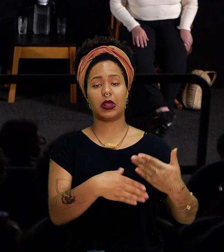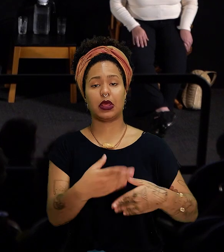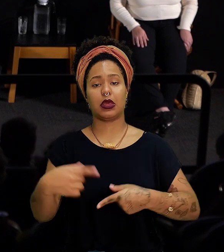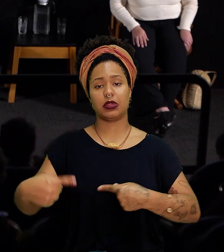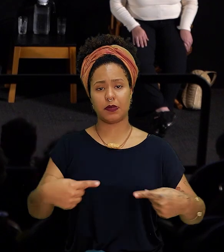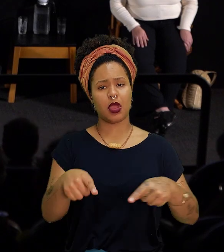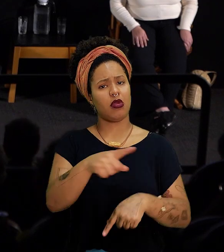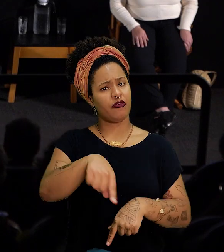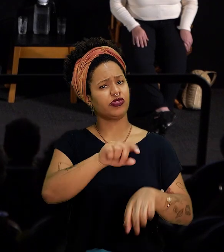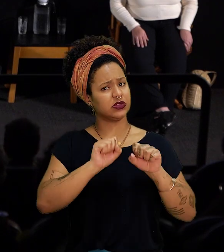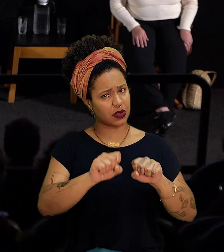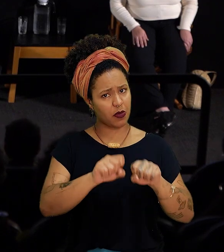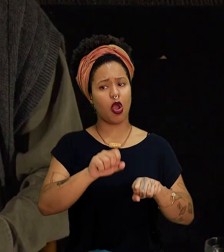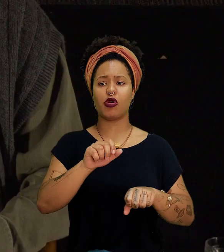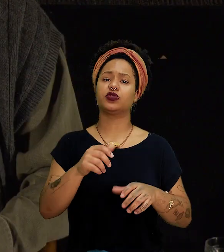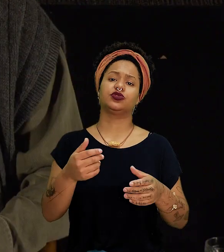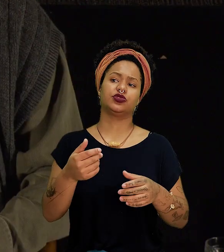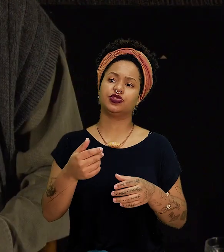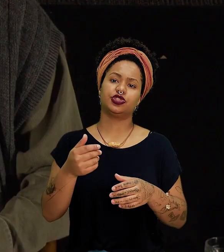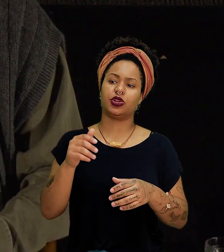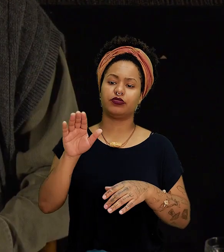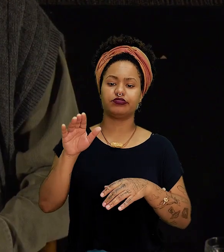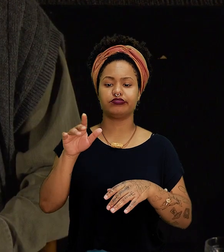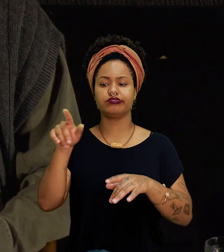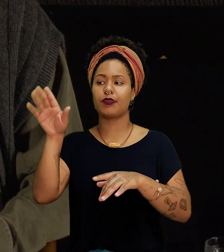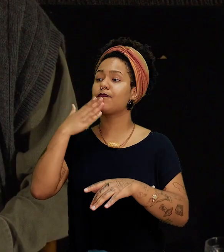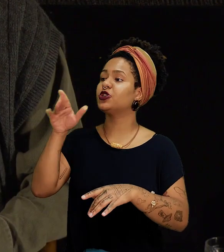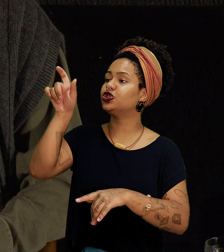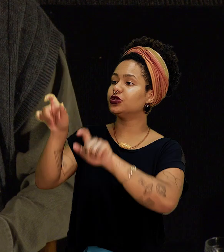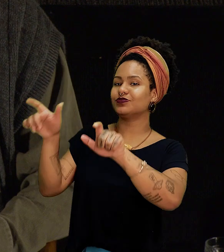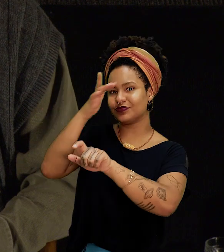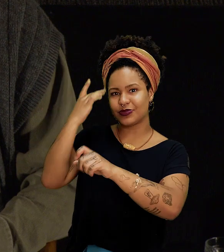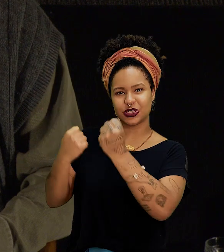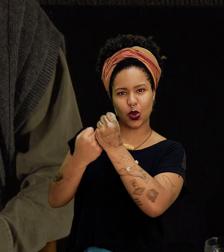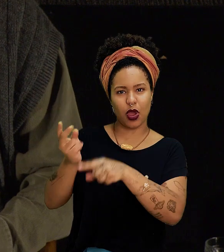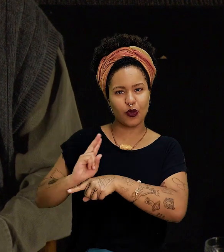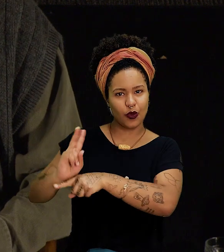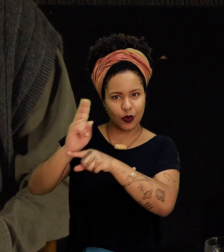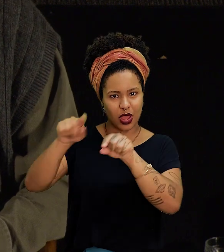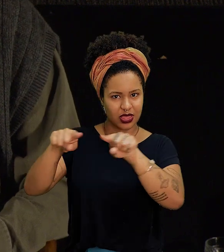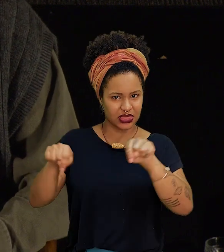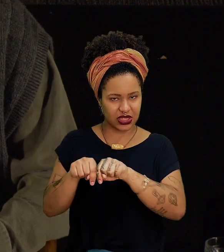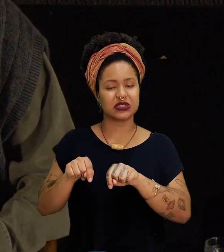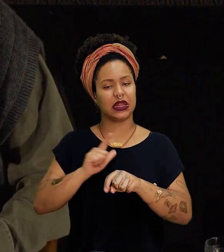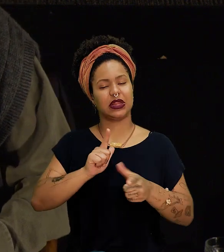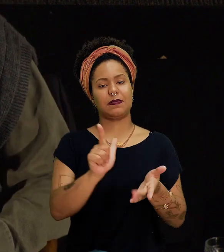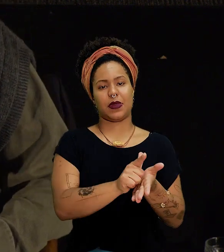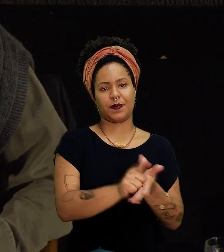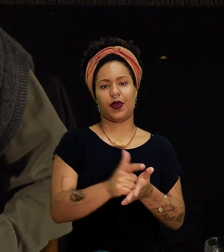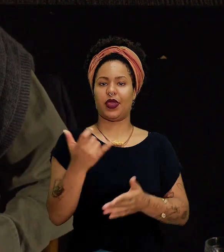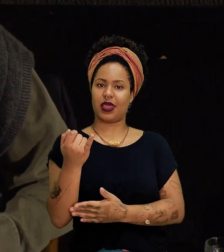debate. Então, vocês podem acionar os monitores na sala, que estarão com papel